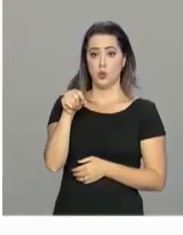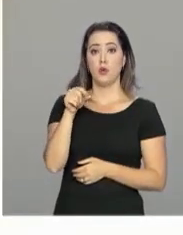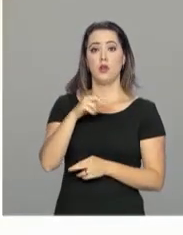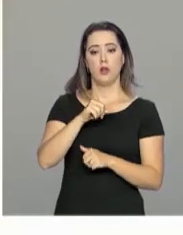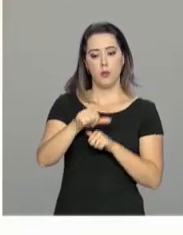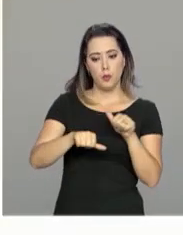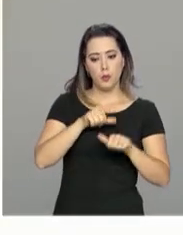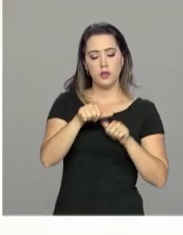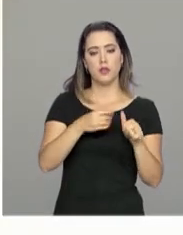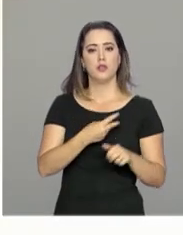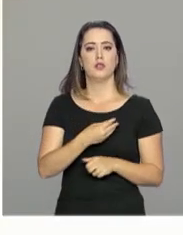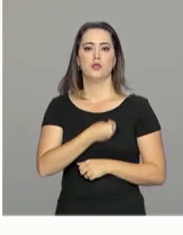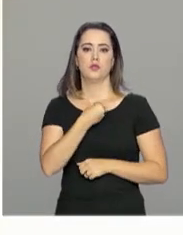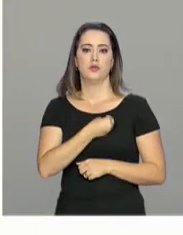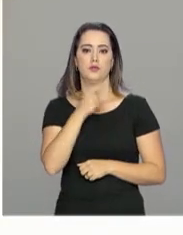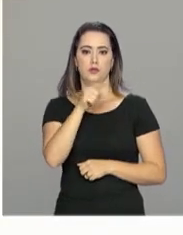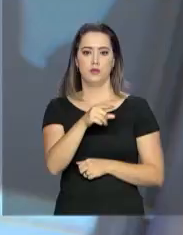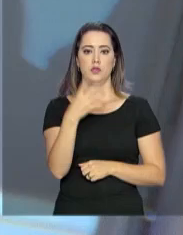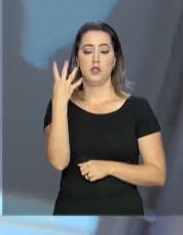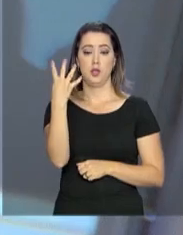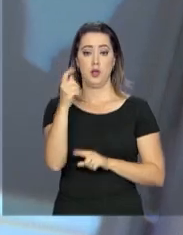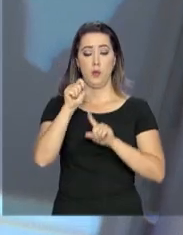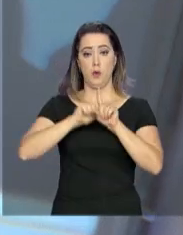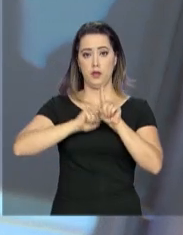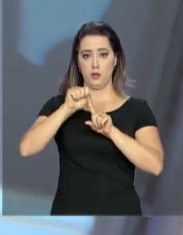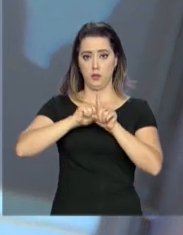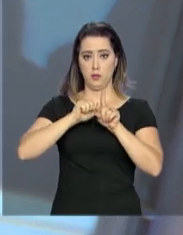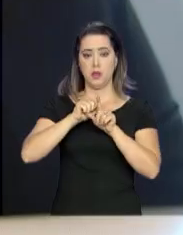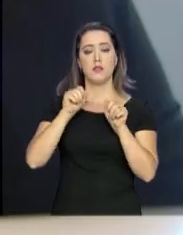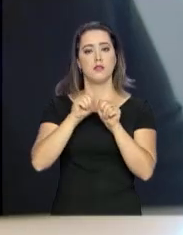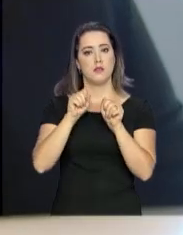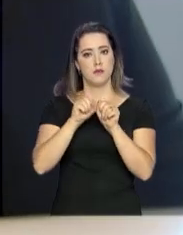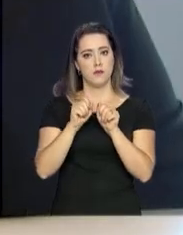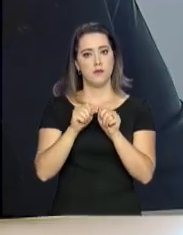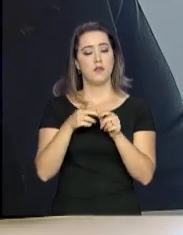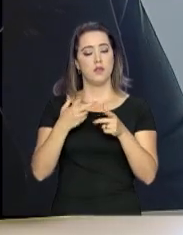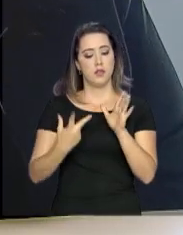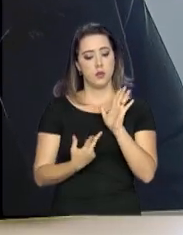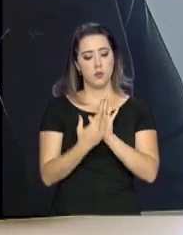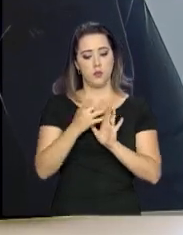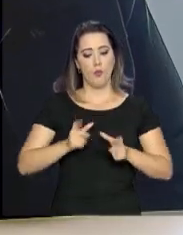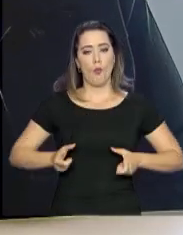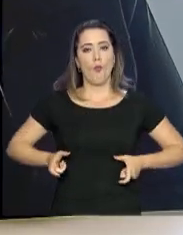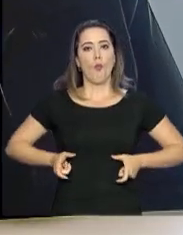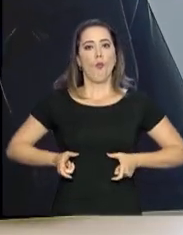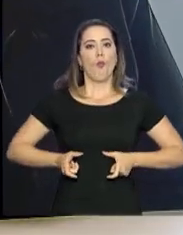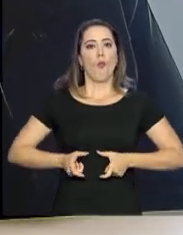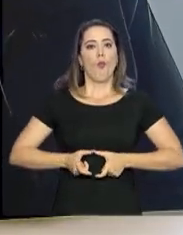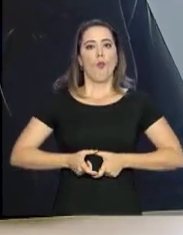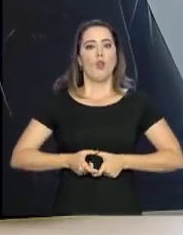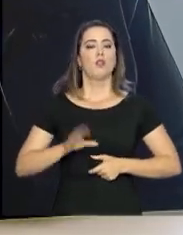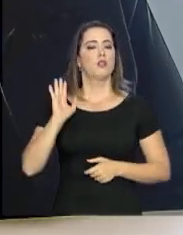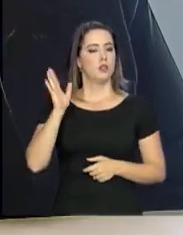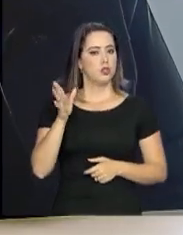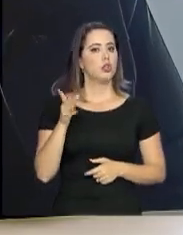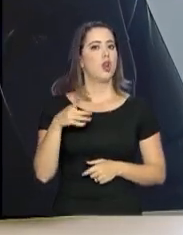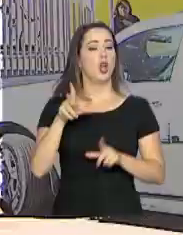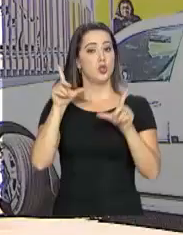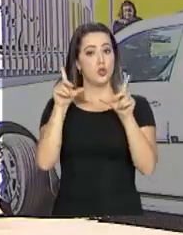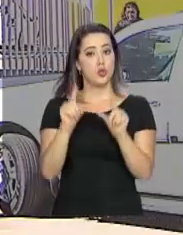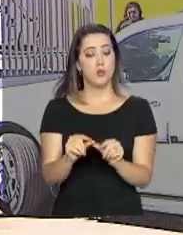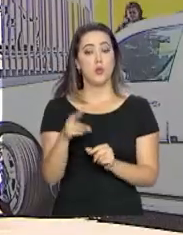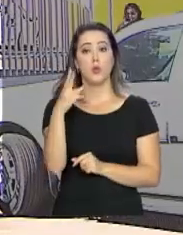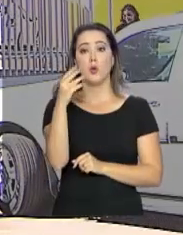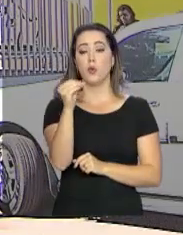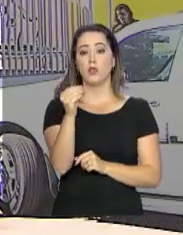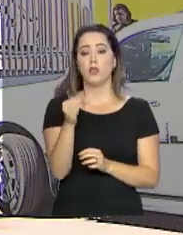meses fez uma cirurgia bariátrica em um hospital público de lá pra cá emagreceu 30 quilos todos os dias a diretora